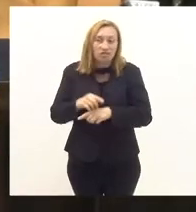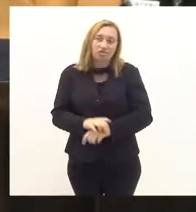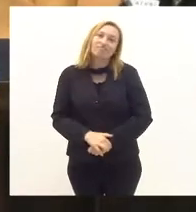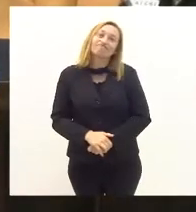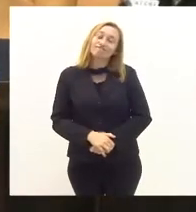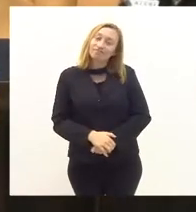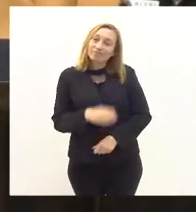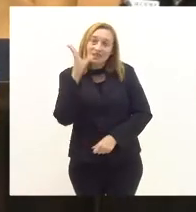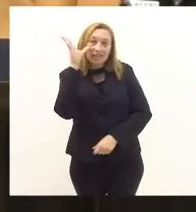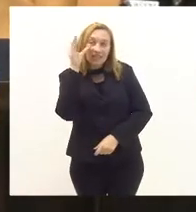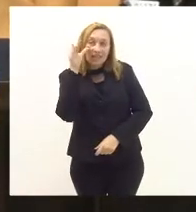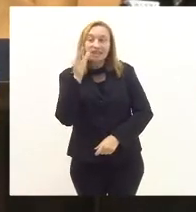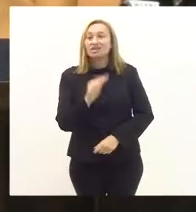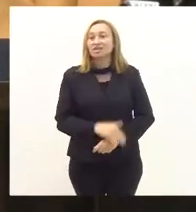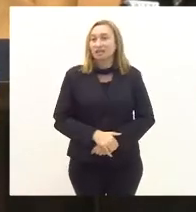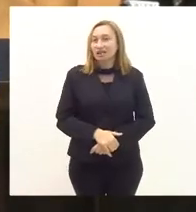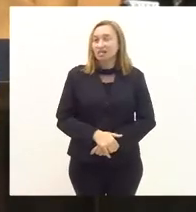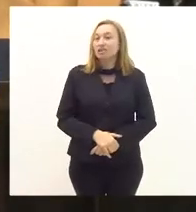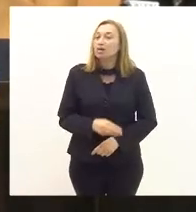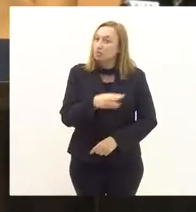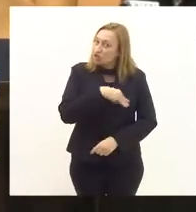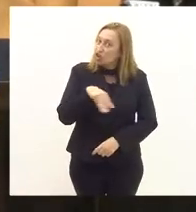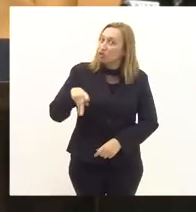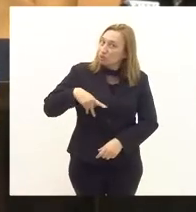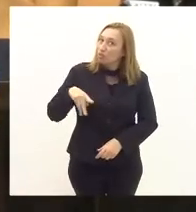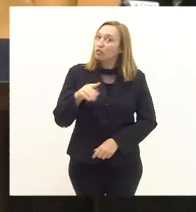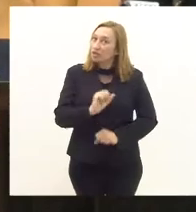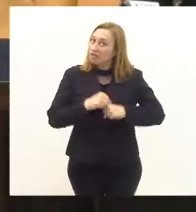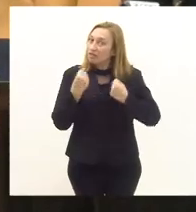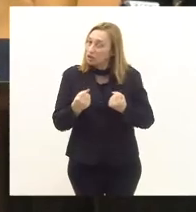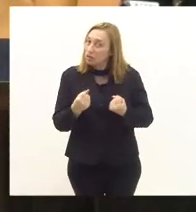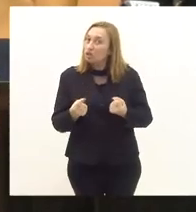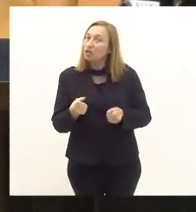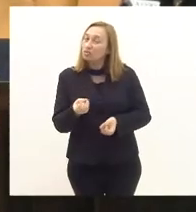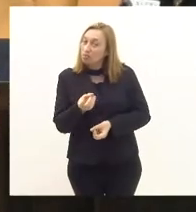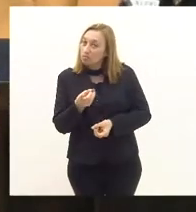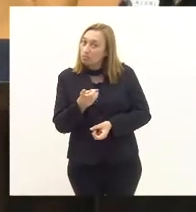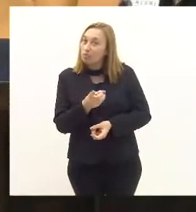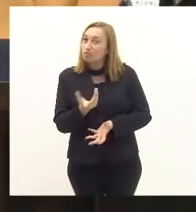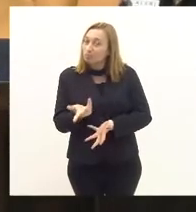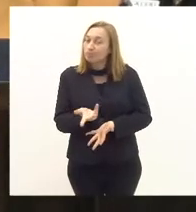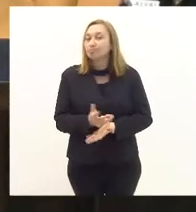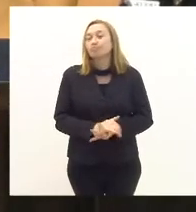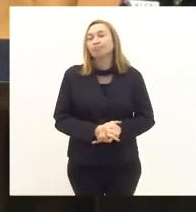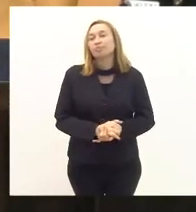interessante, tanto para o Ministério Público quanto para a Defensoria,